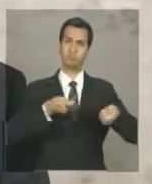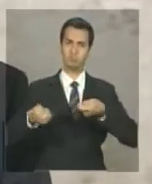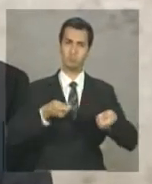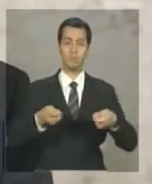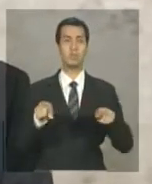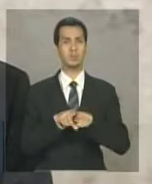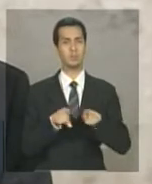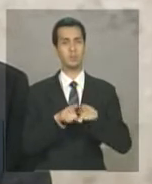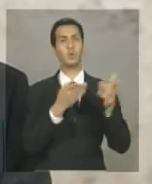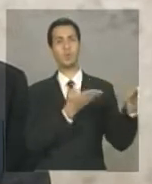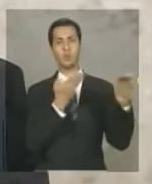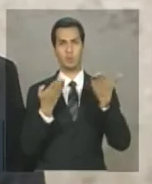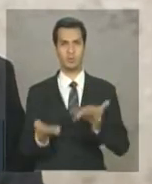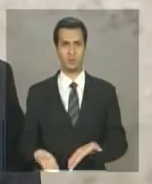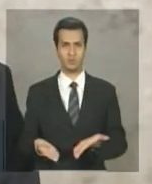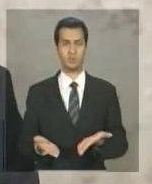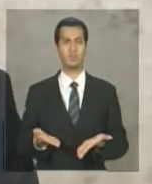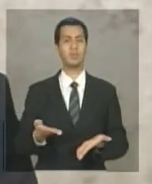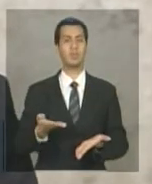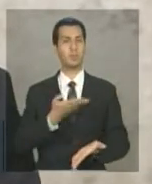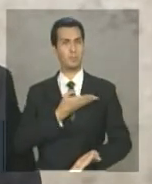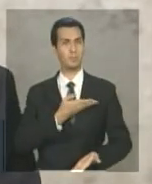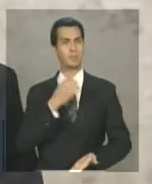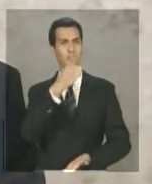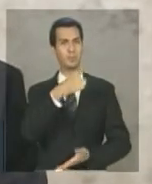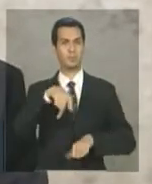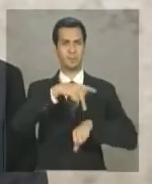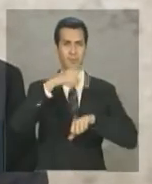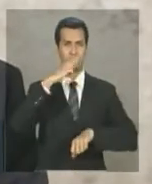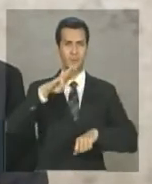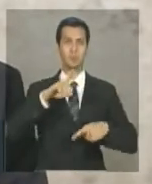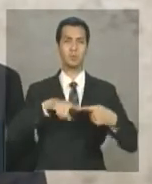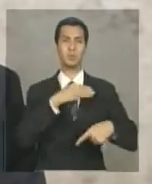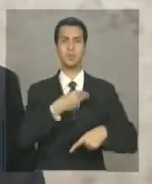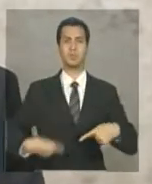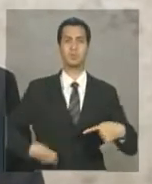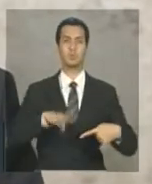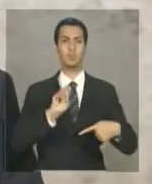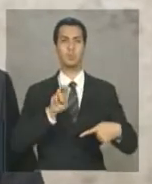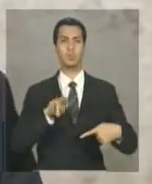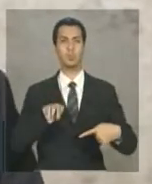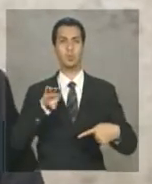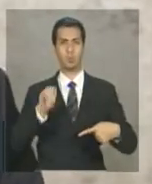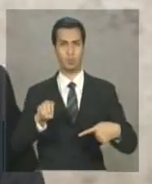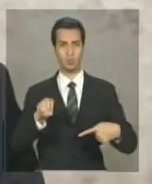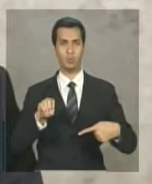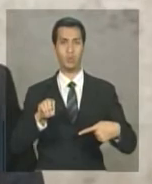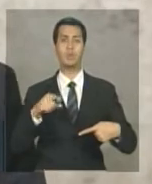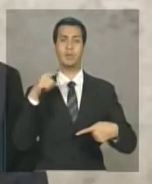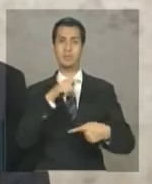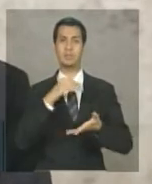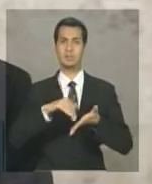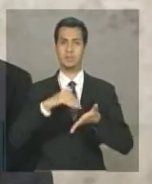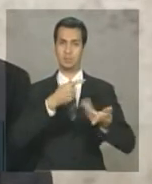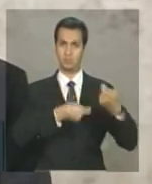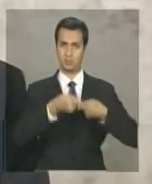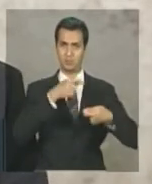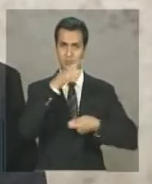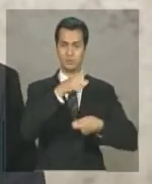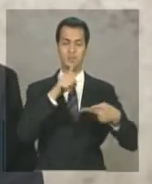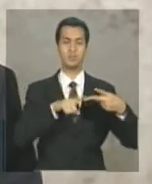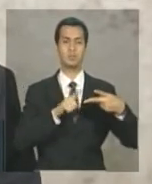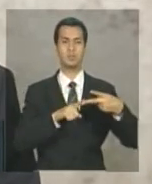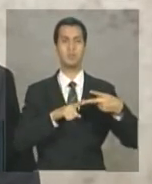convidando nossos colegas, no caso mexicano, é o ministro Bruno Bruno Ferrari, Ferrari. secretário de Economia, mas também responsável por comércio,